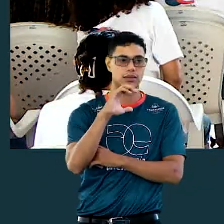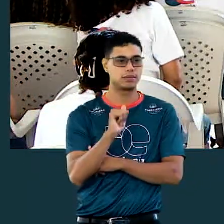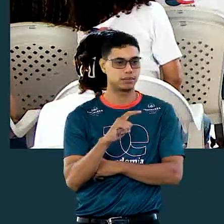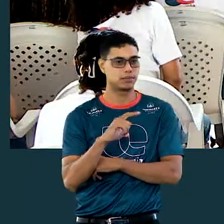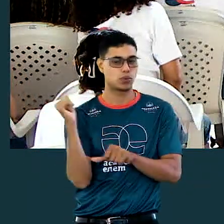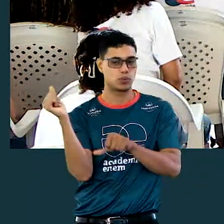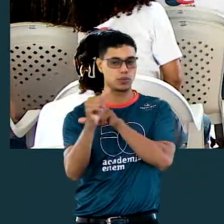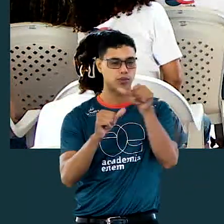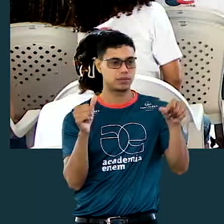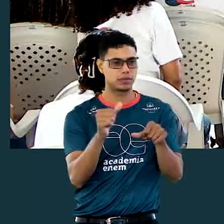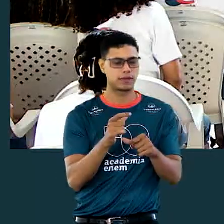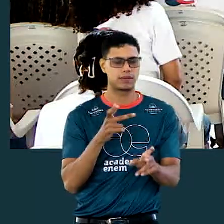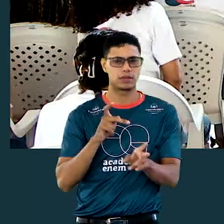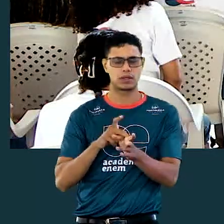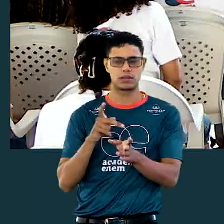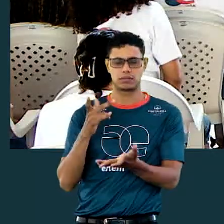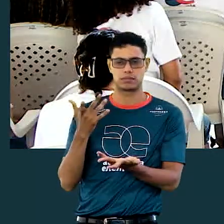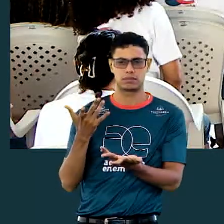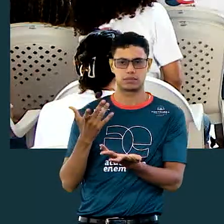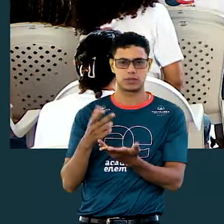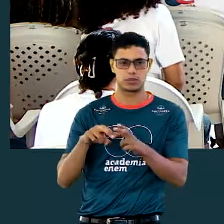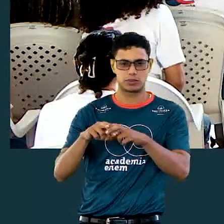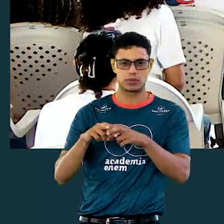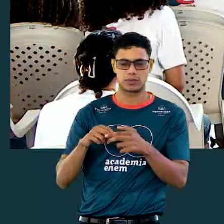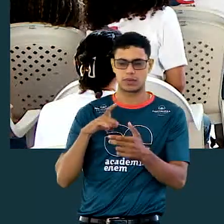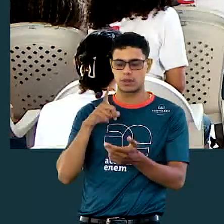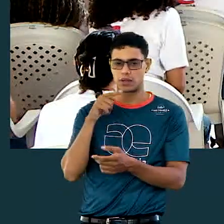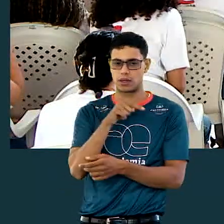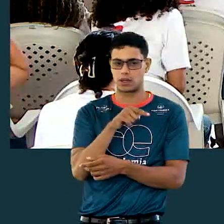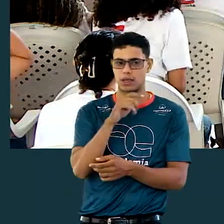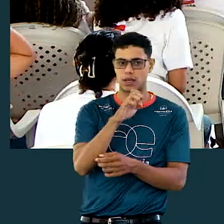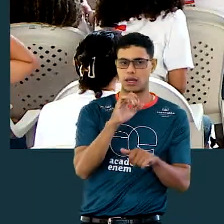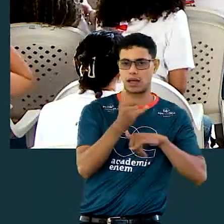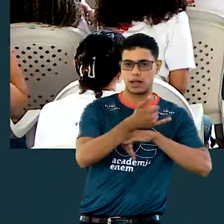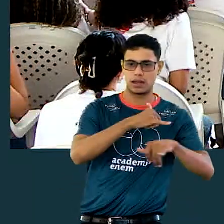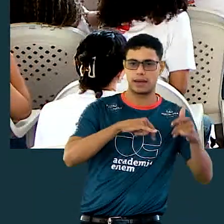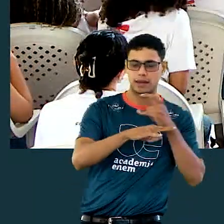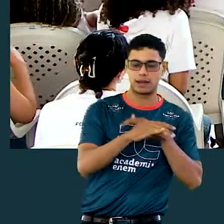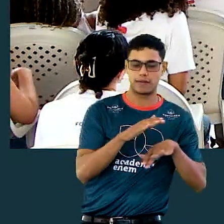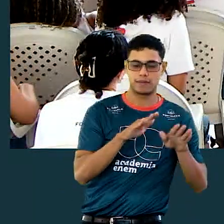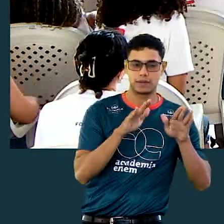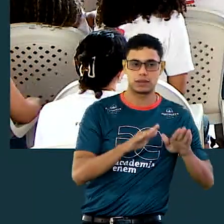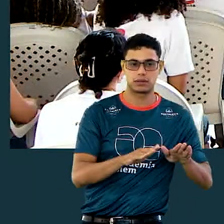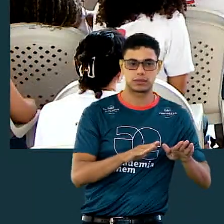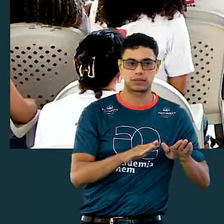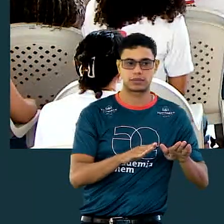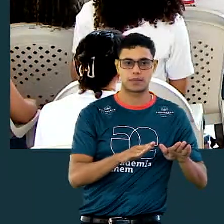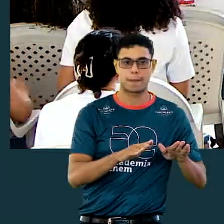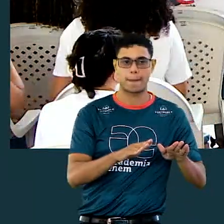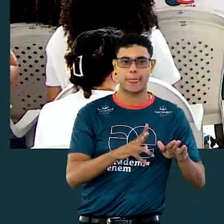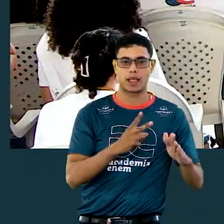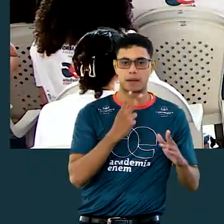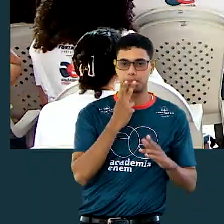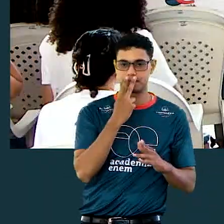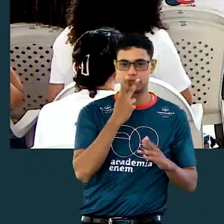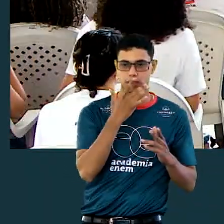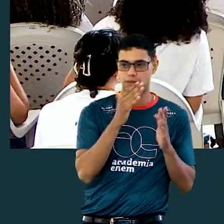Professor, deixa eu te fazer uma pergunta. Se a energia elétrica ficar o resto da vida nas suas